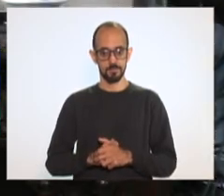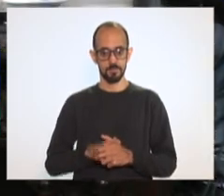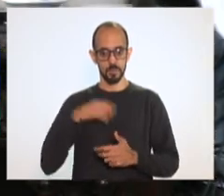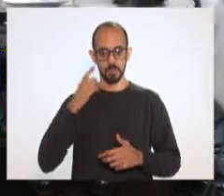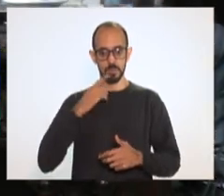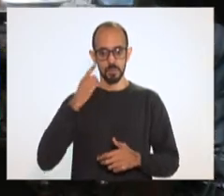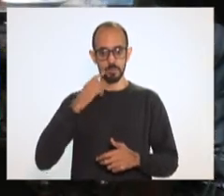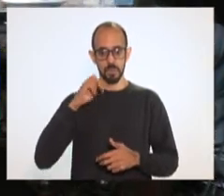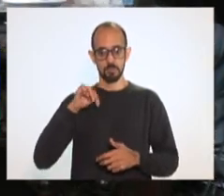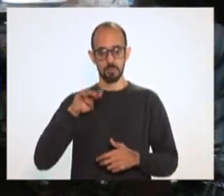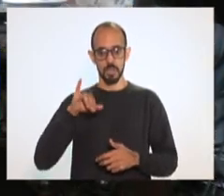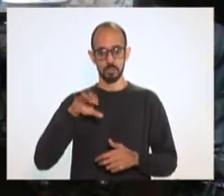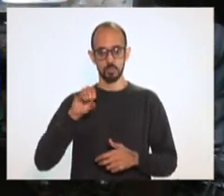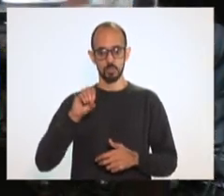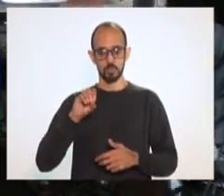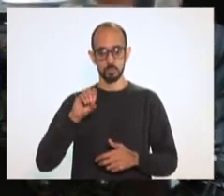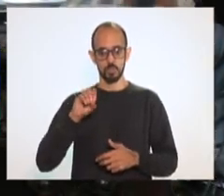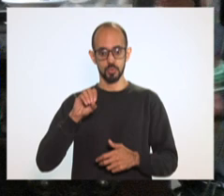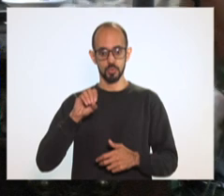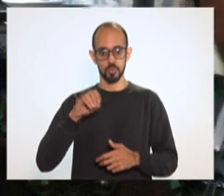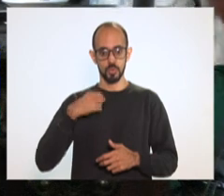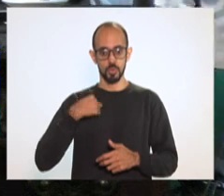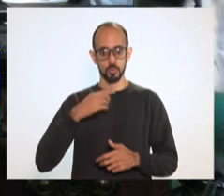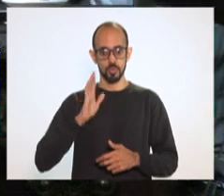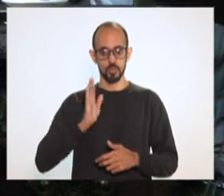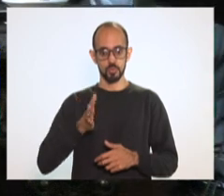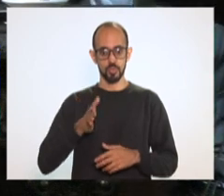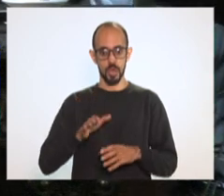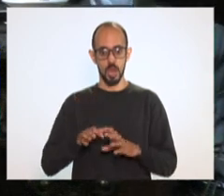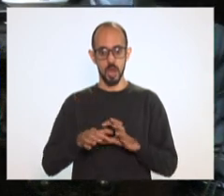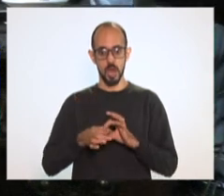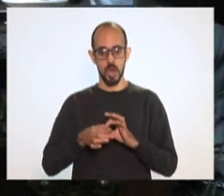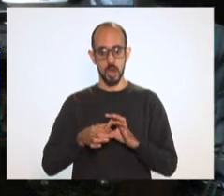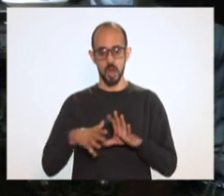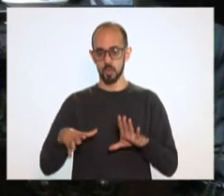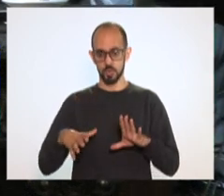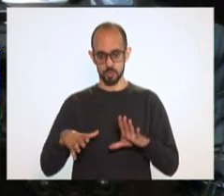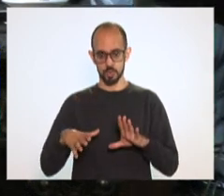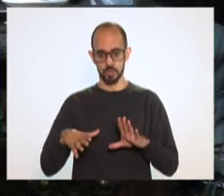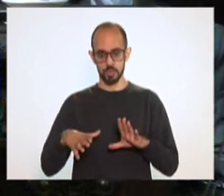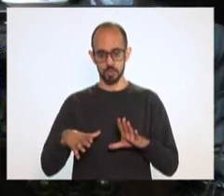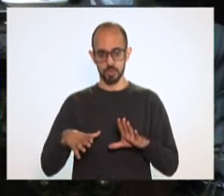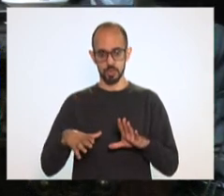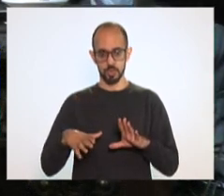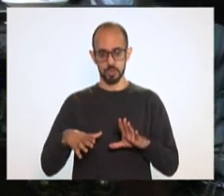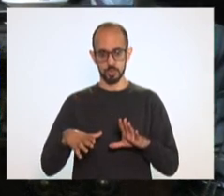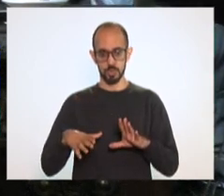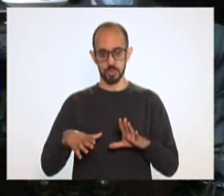Deputado Márcio, eu já autorizei a forma final de redação que você pediu. Então,